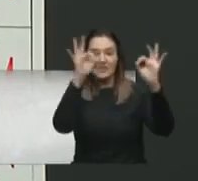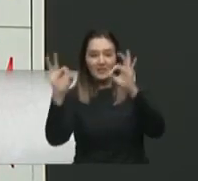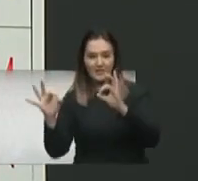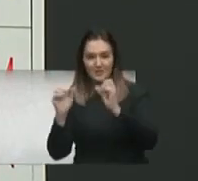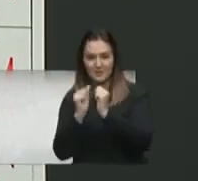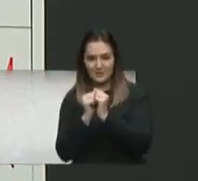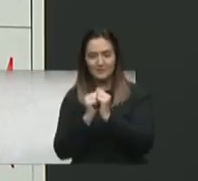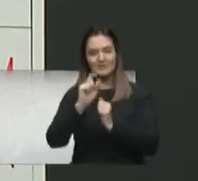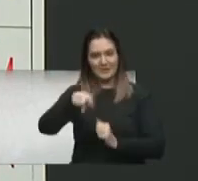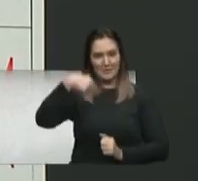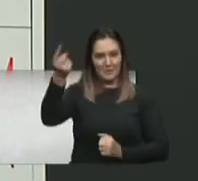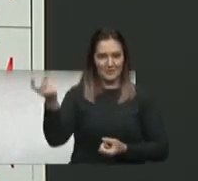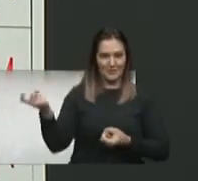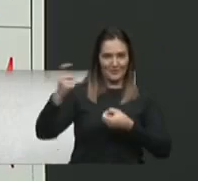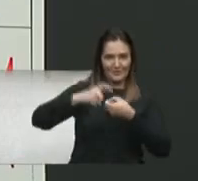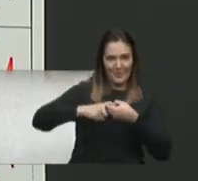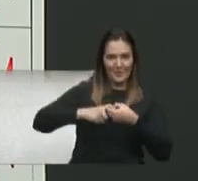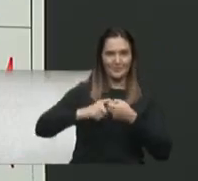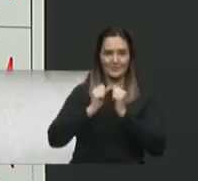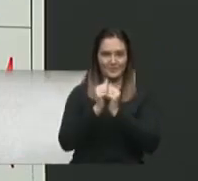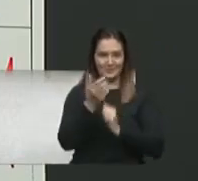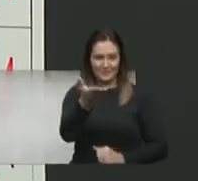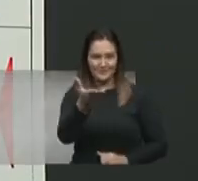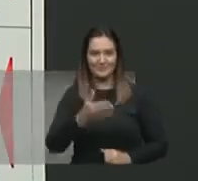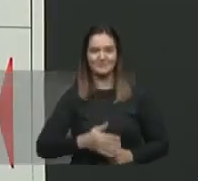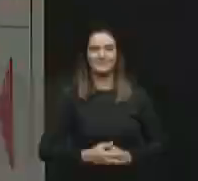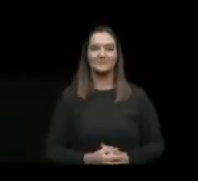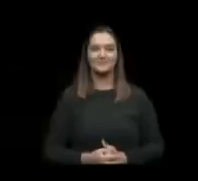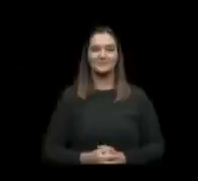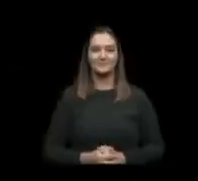vídeo. E logo depois eu volto com você.